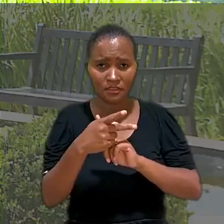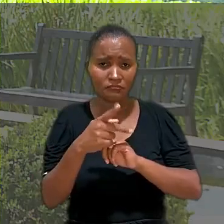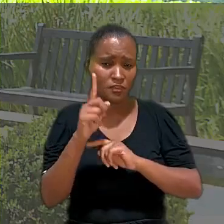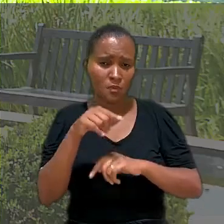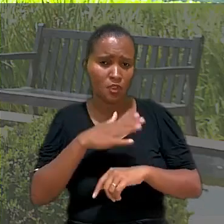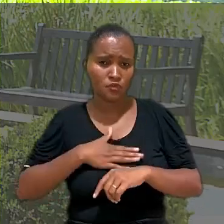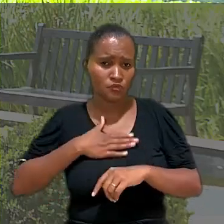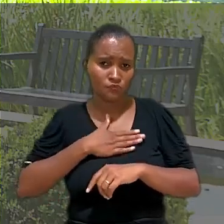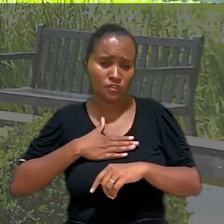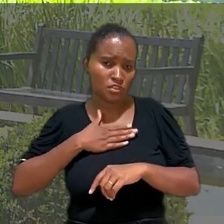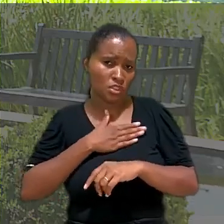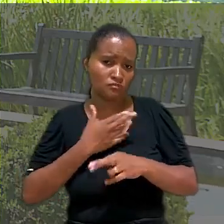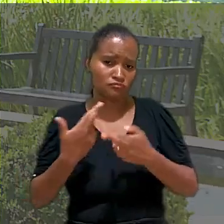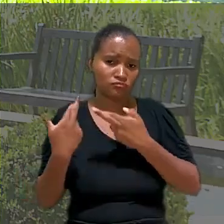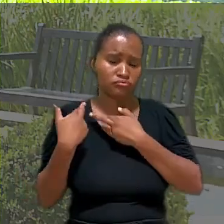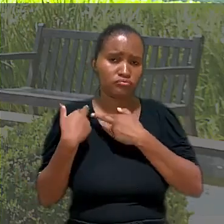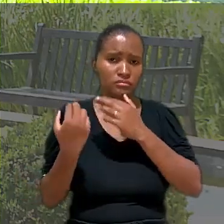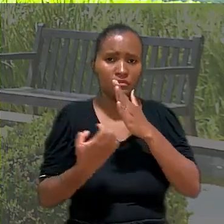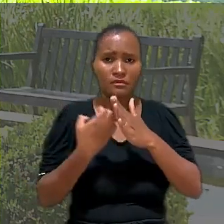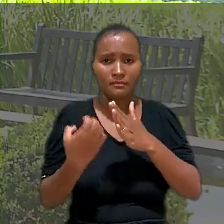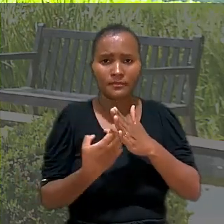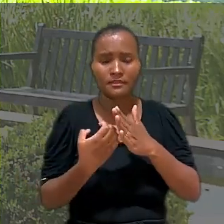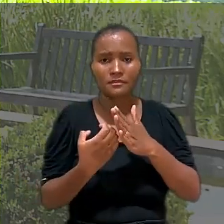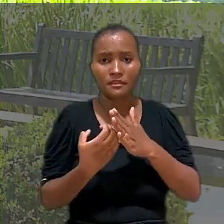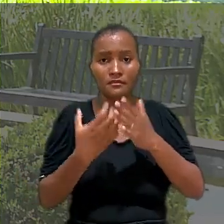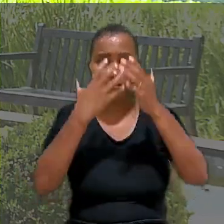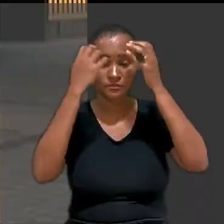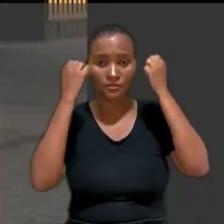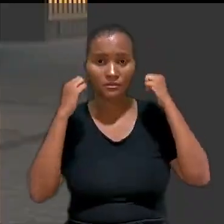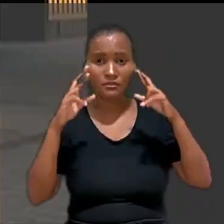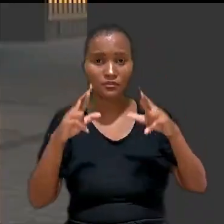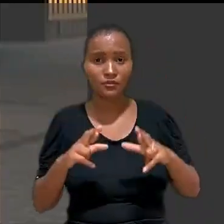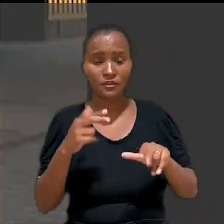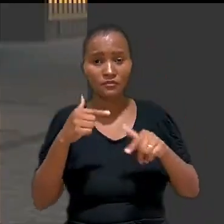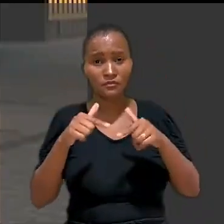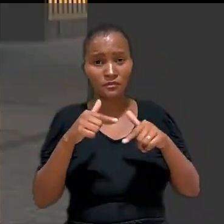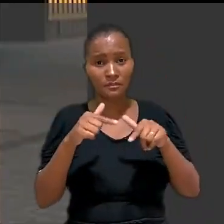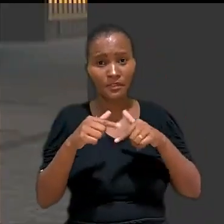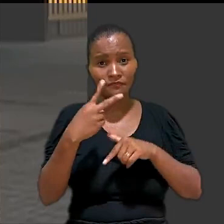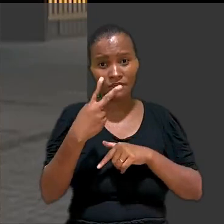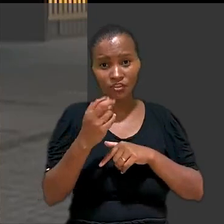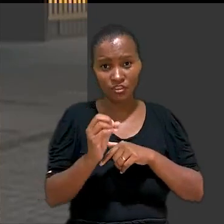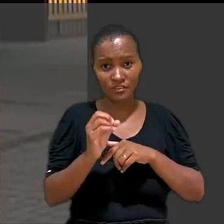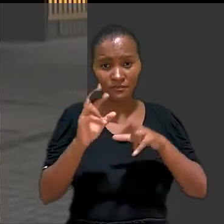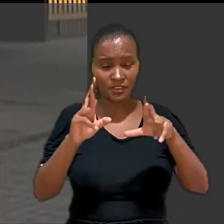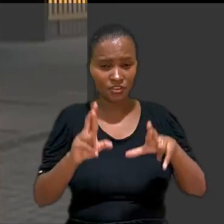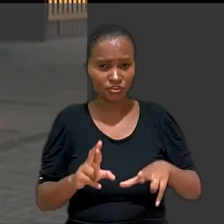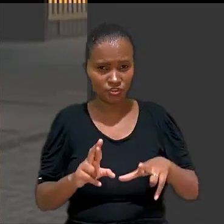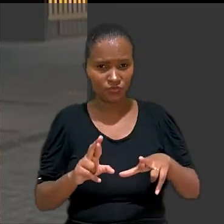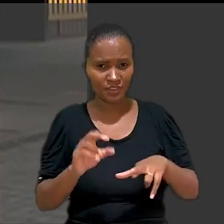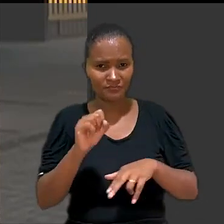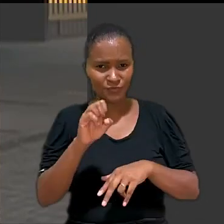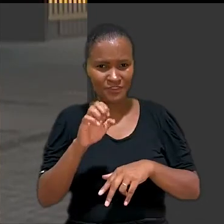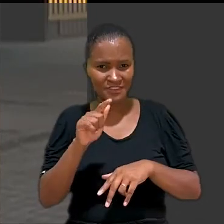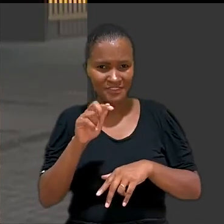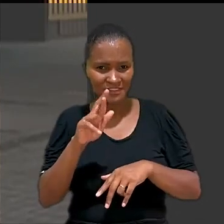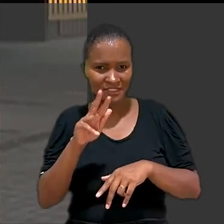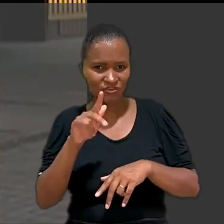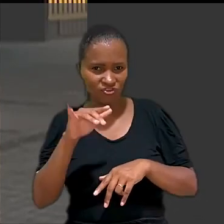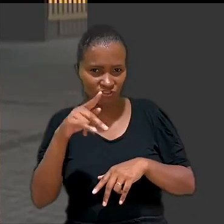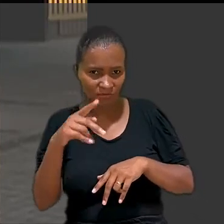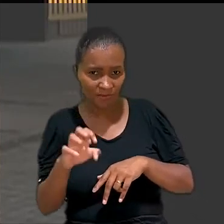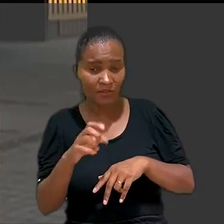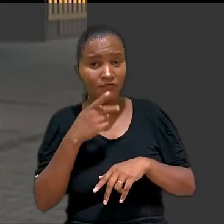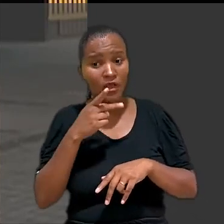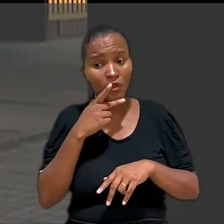previdenciária não seria suficiente para responsabilizar a empresa. O Tribunal Regional do Trabalho da 20ª Região em Sergipe considerou